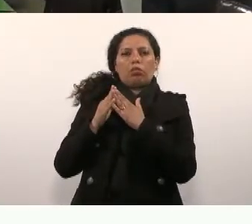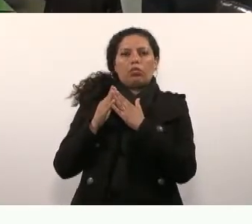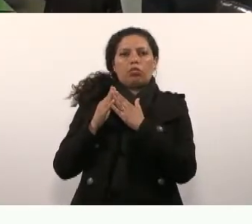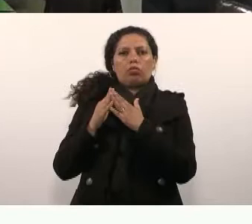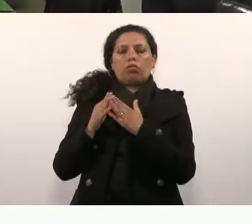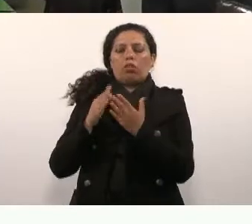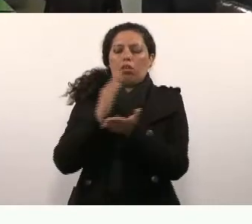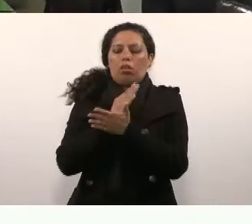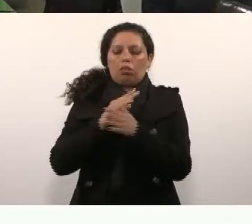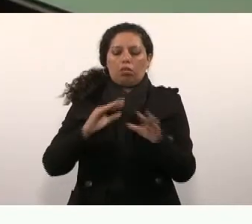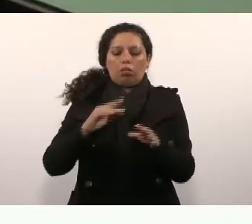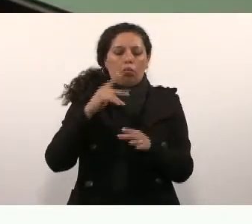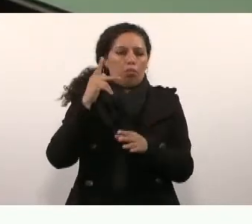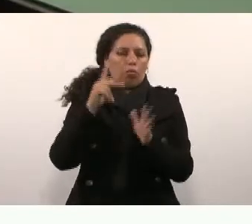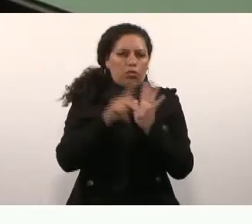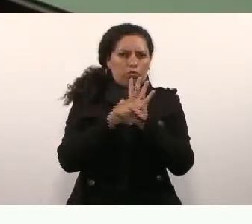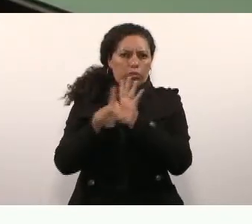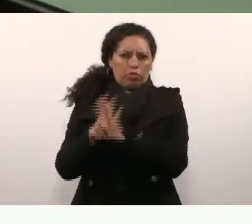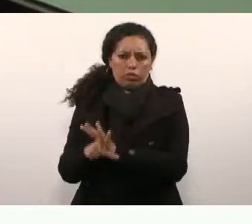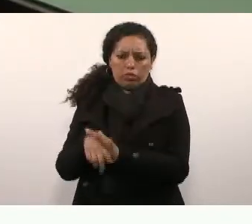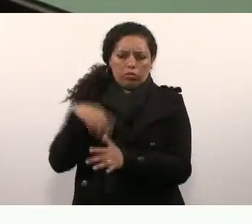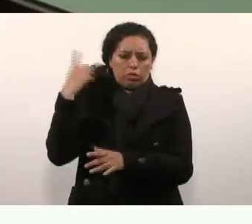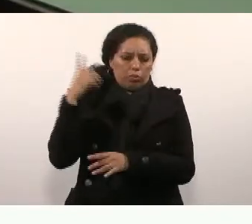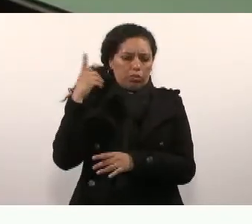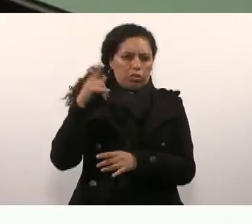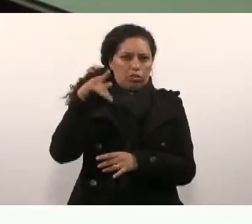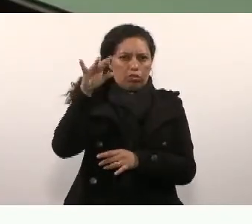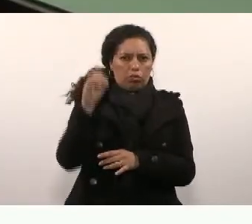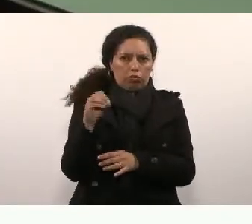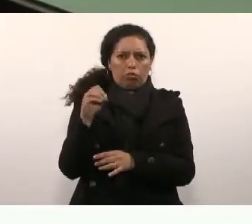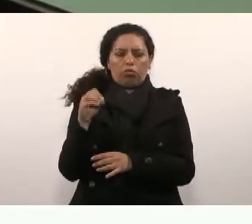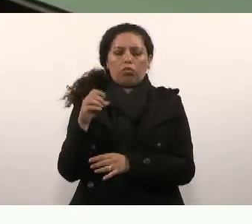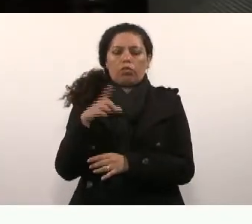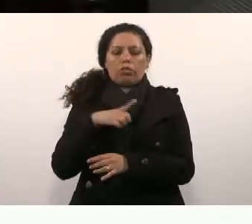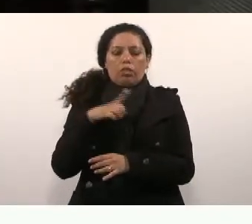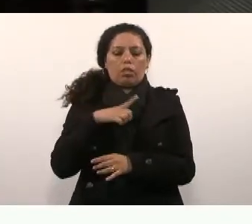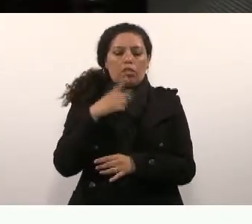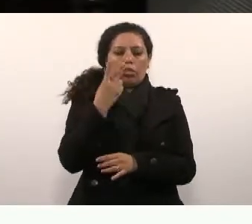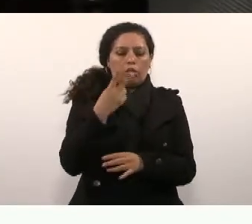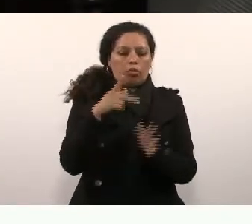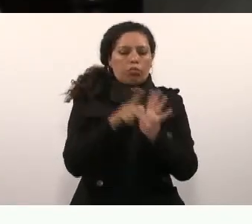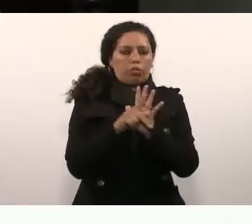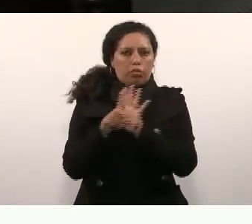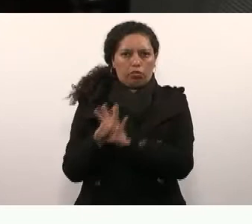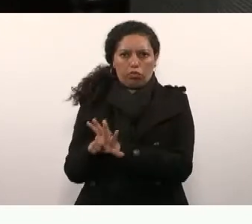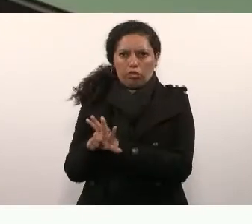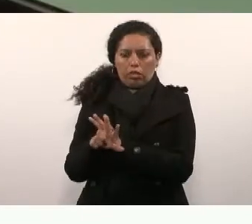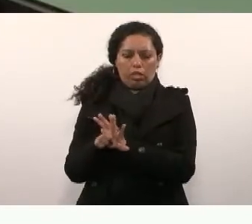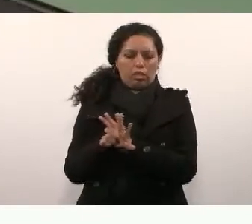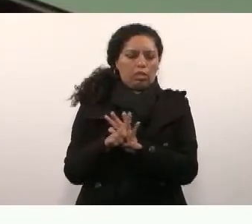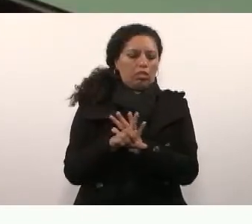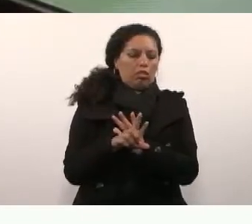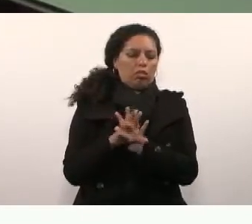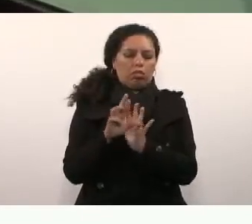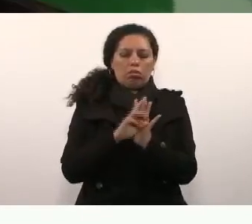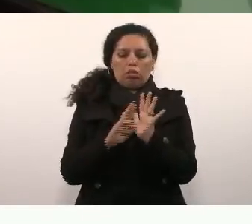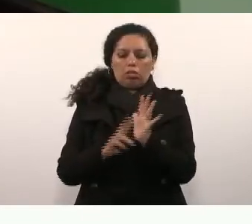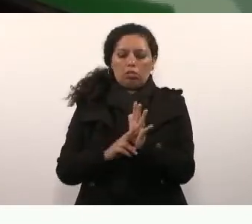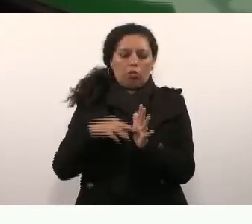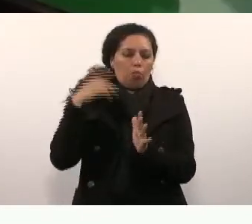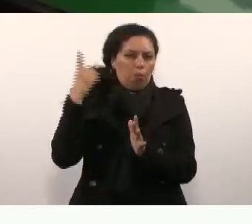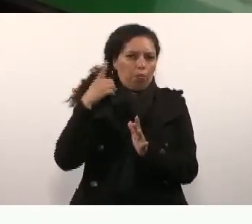Encerrados os projetos relatados pelo deputado Chicão Bulhões. Tem os meus projetos agora. Passamos agora aos projetos relatados pelo deputado